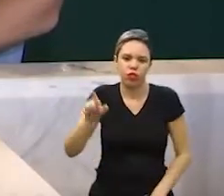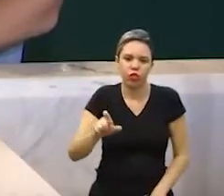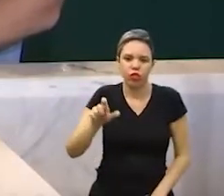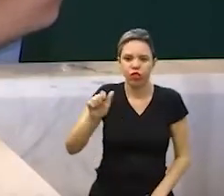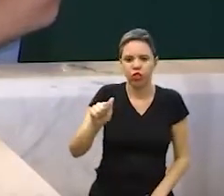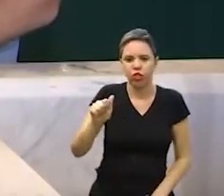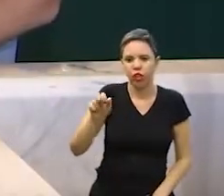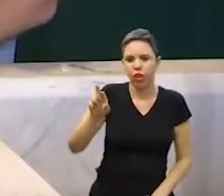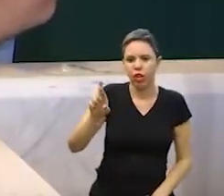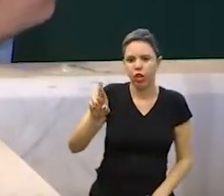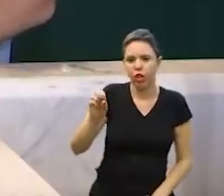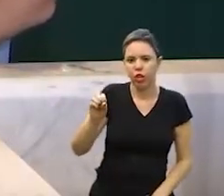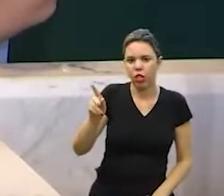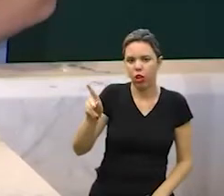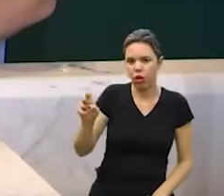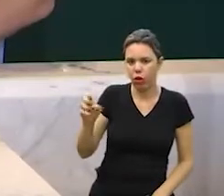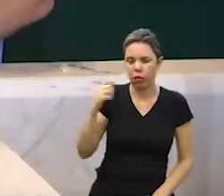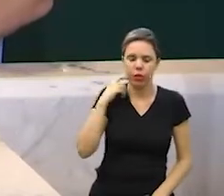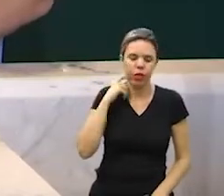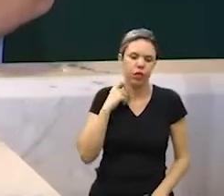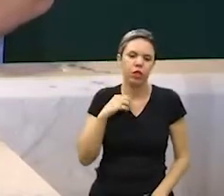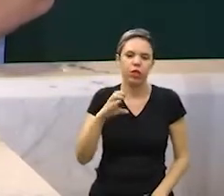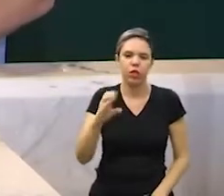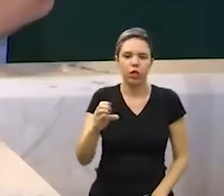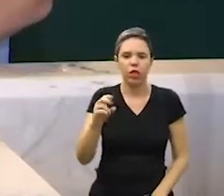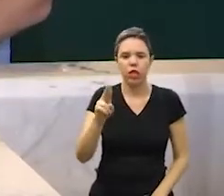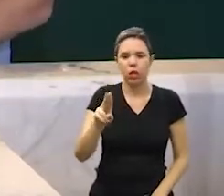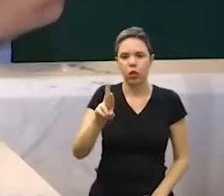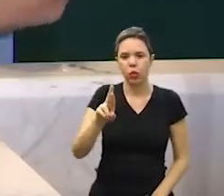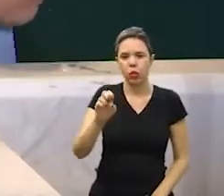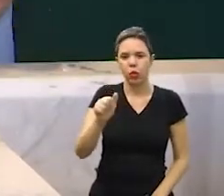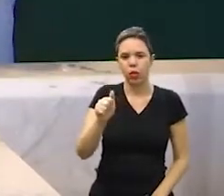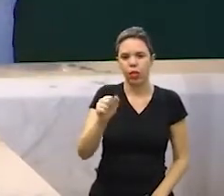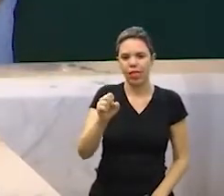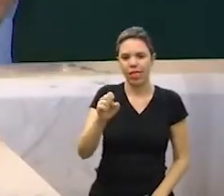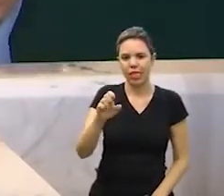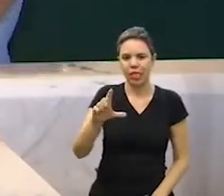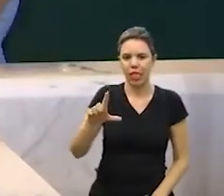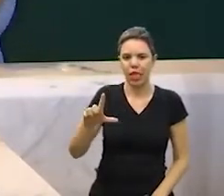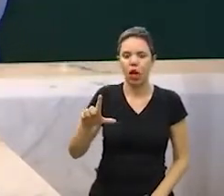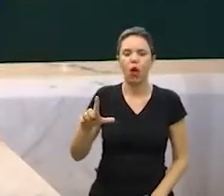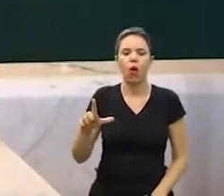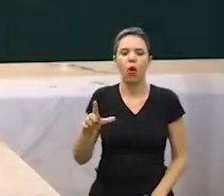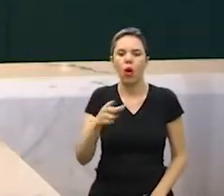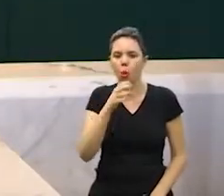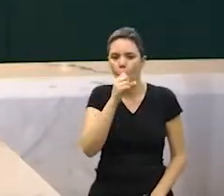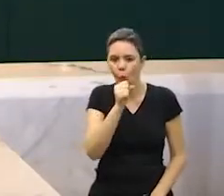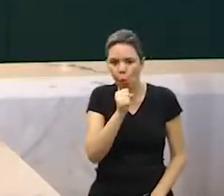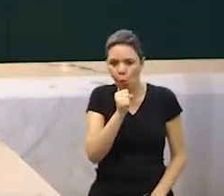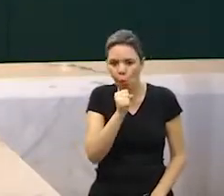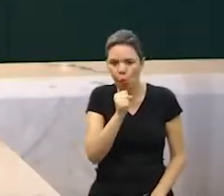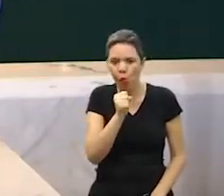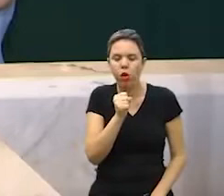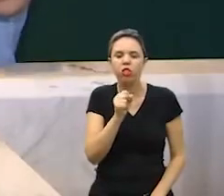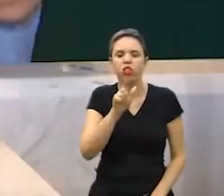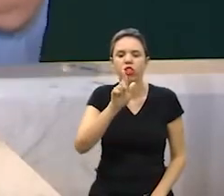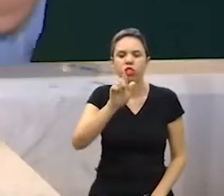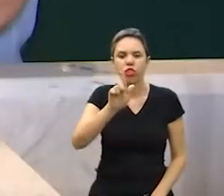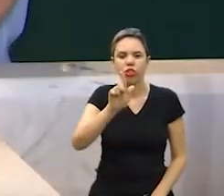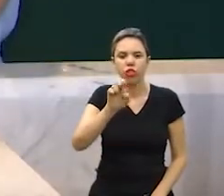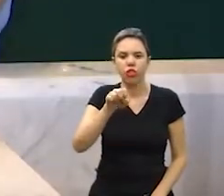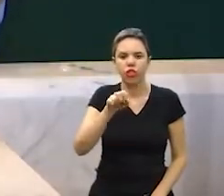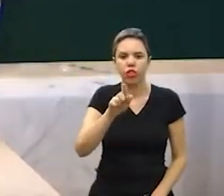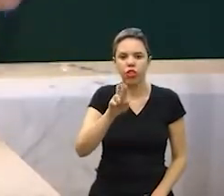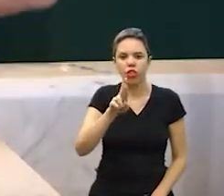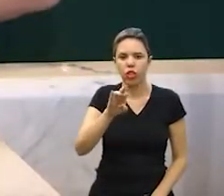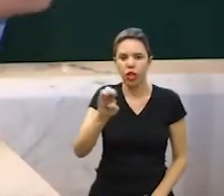curaçao. Agora, esse daqui, que é mais cítrico, né? Claro, nós temos a laranja e vai entrar aí o gengibre, né?